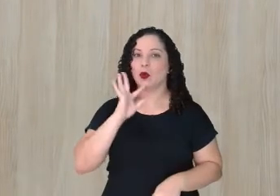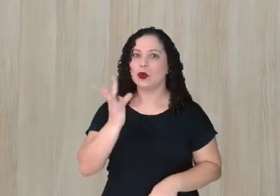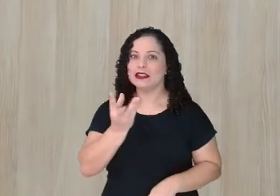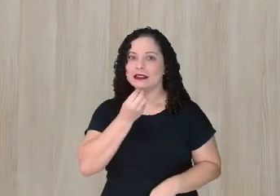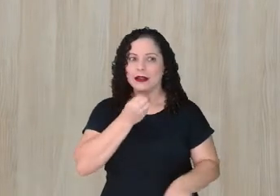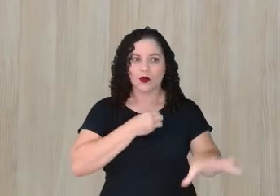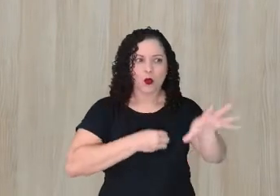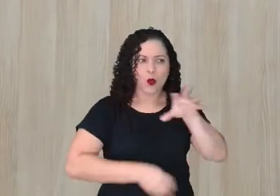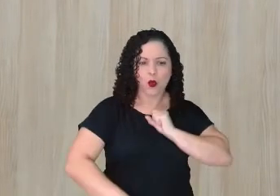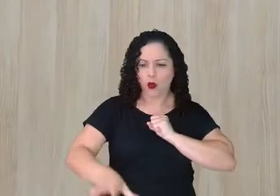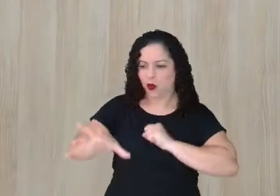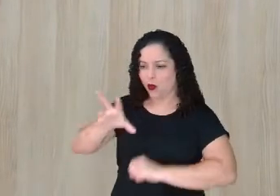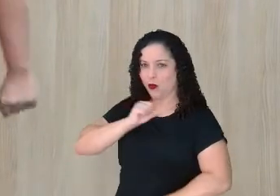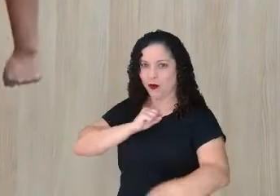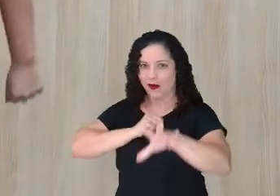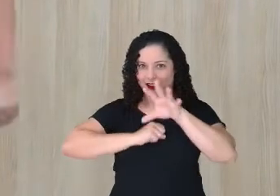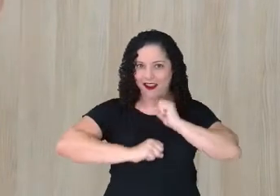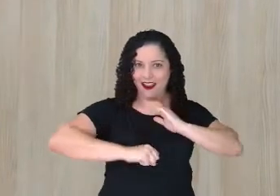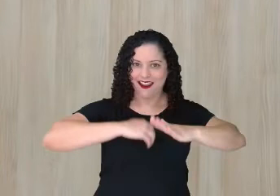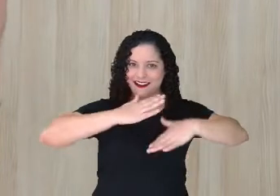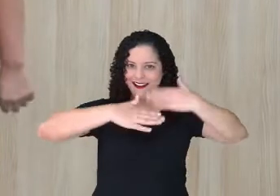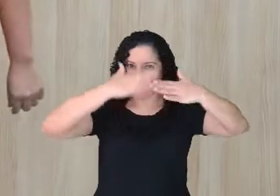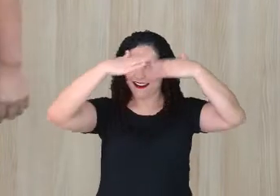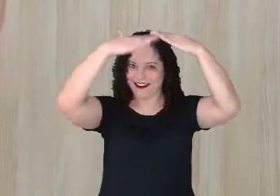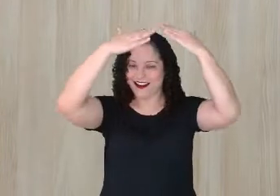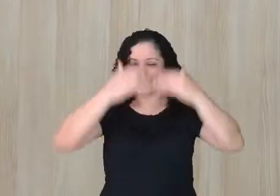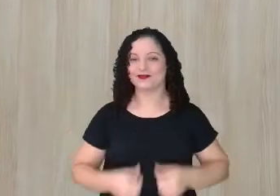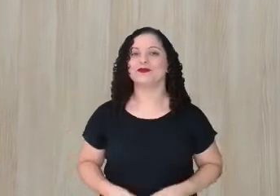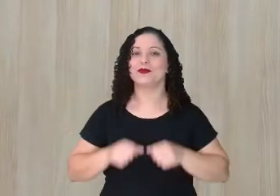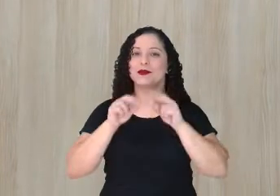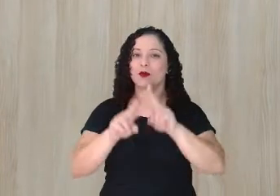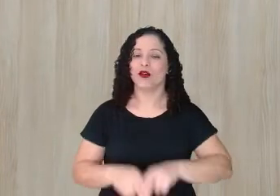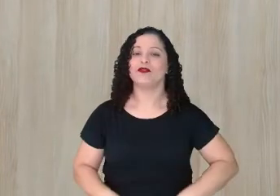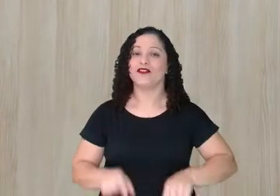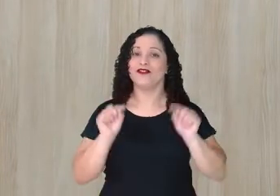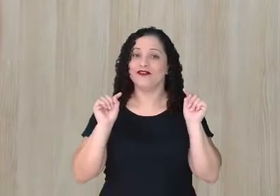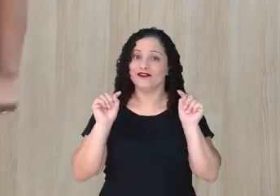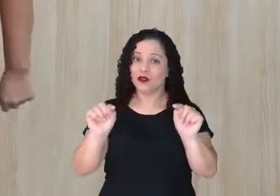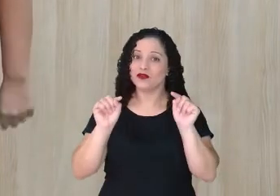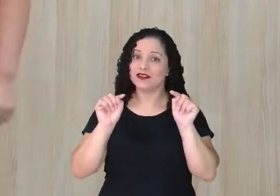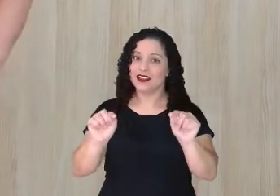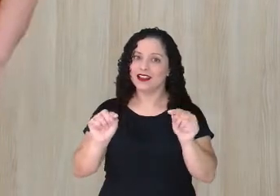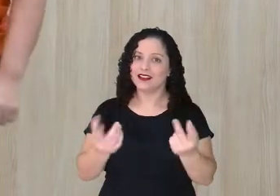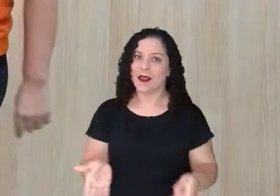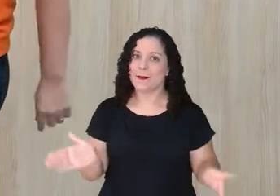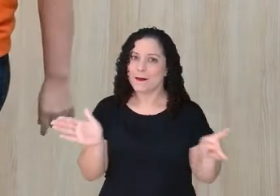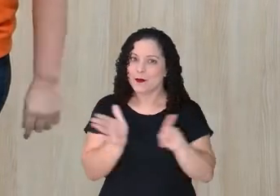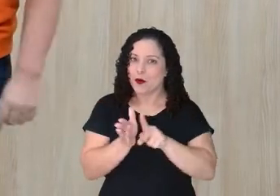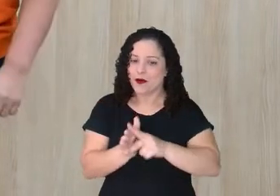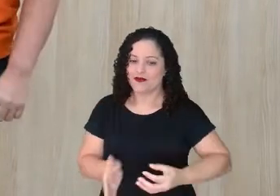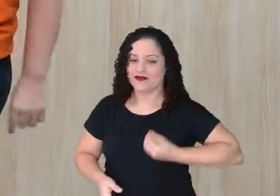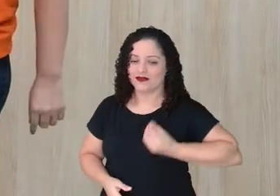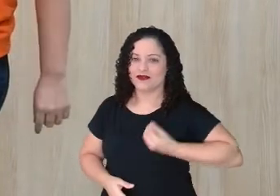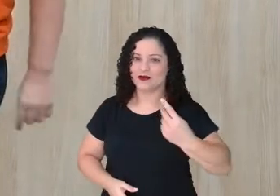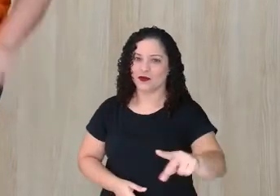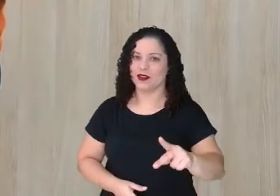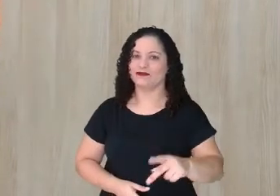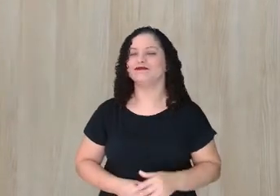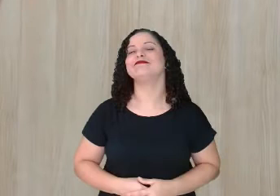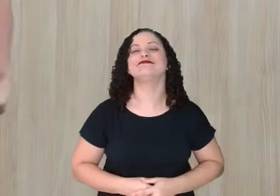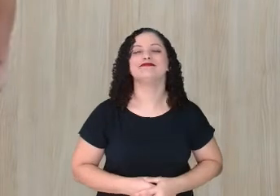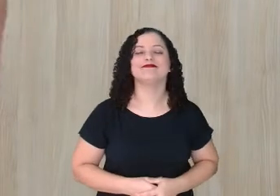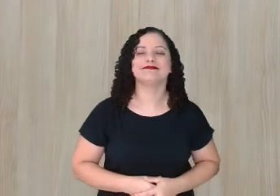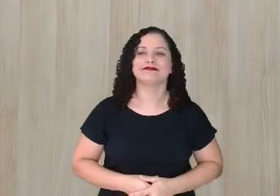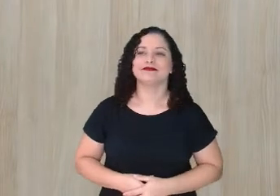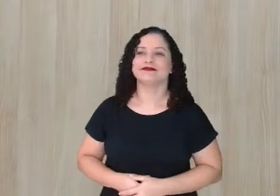conhecimento, porque só você é o protagonista da sua vida. Então vamos lá. Hora